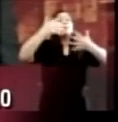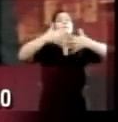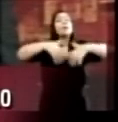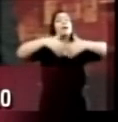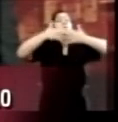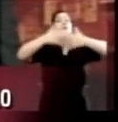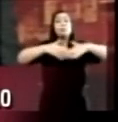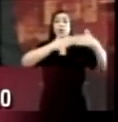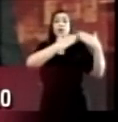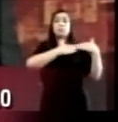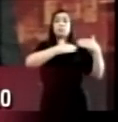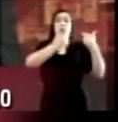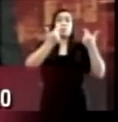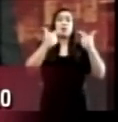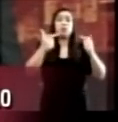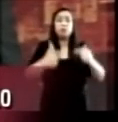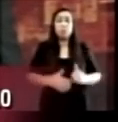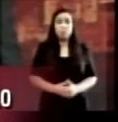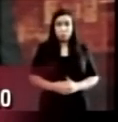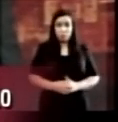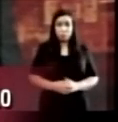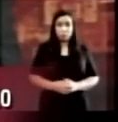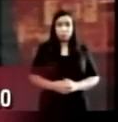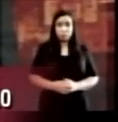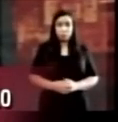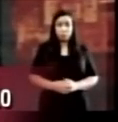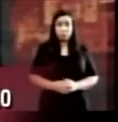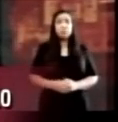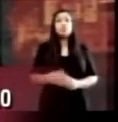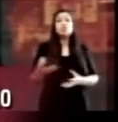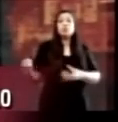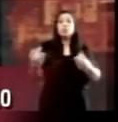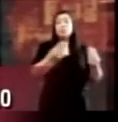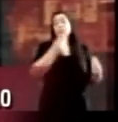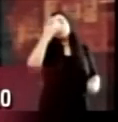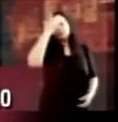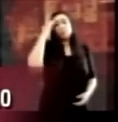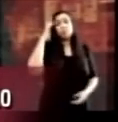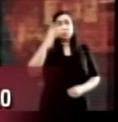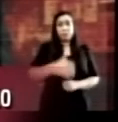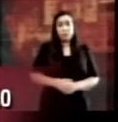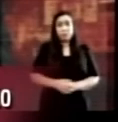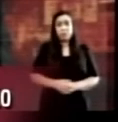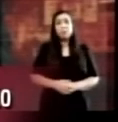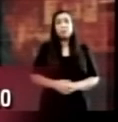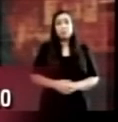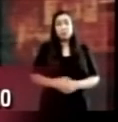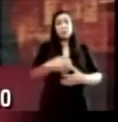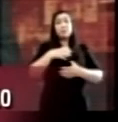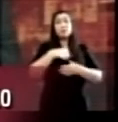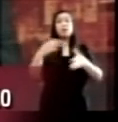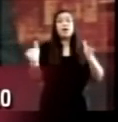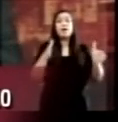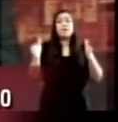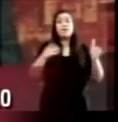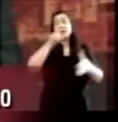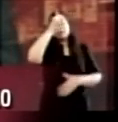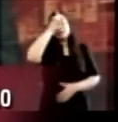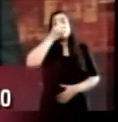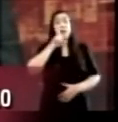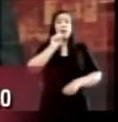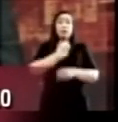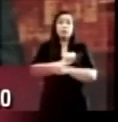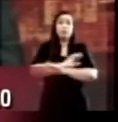pensamento irresponsável de muitas pessoas que sentiram que a fase amarela tinha